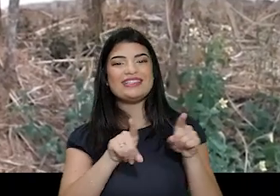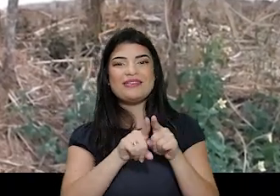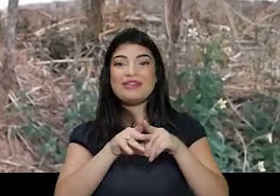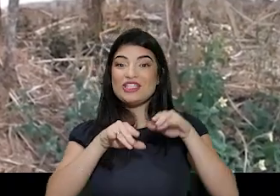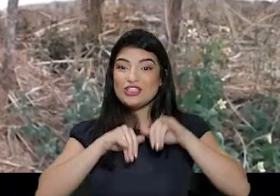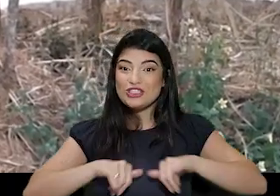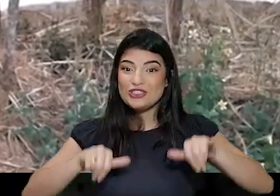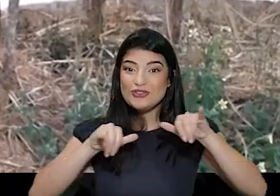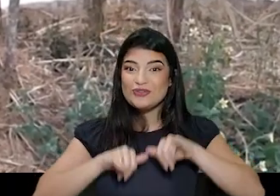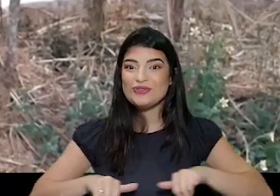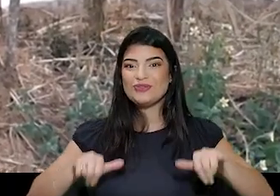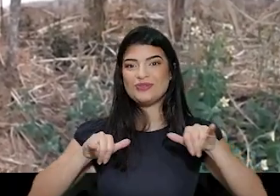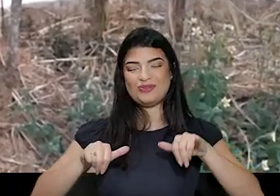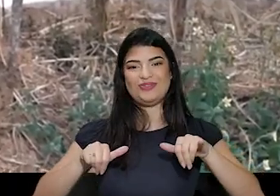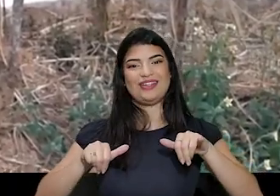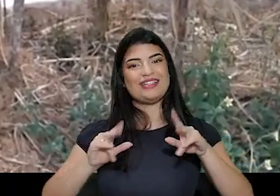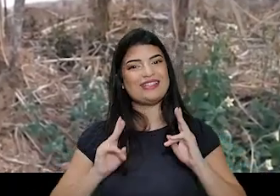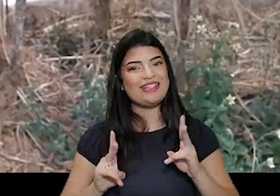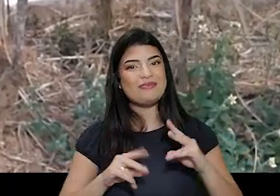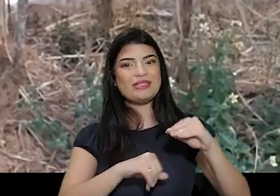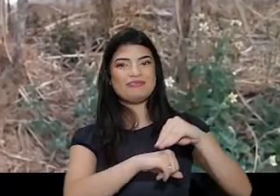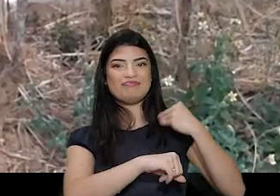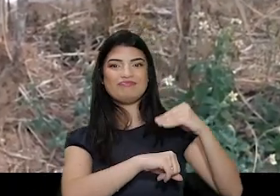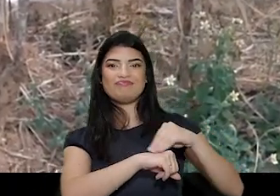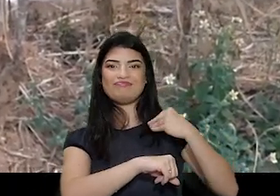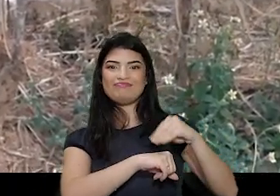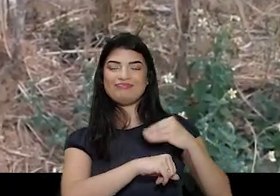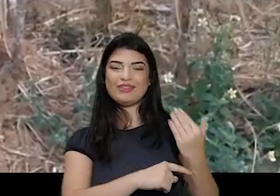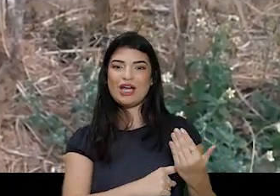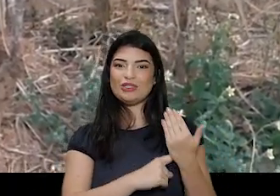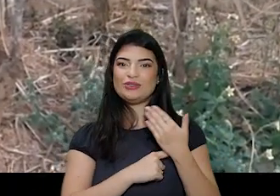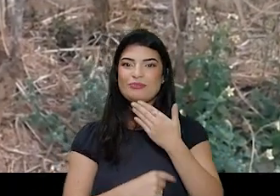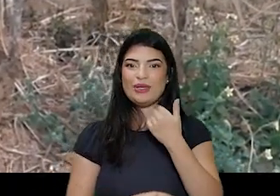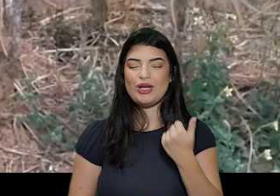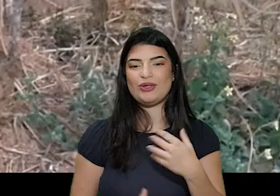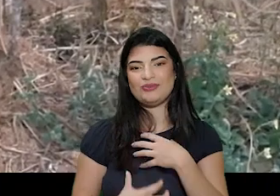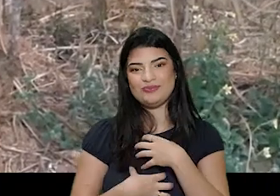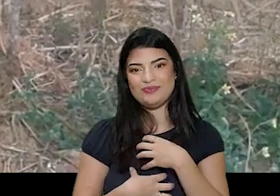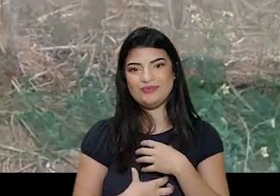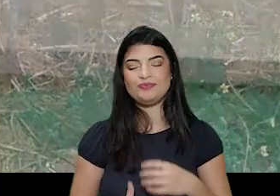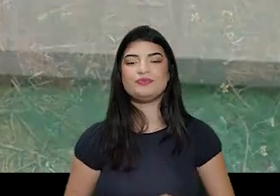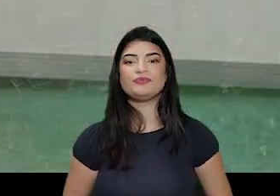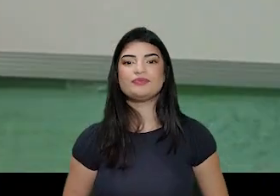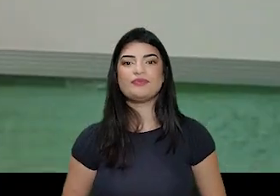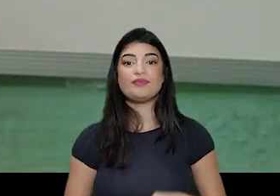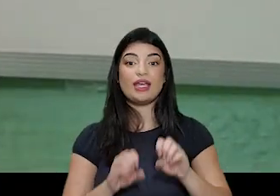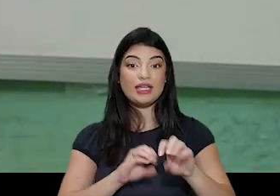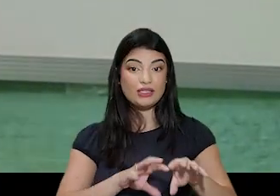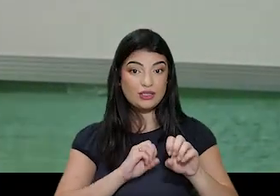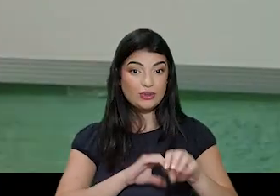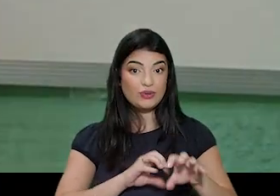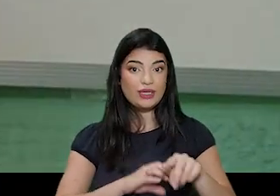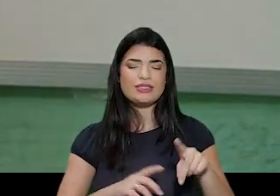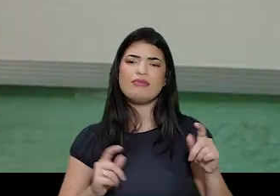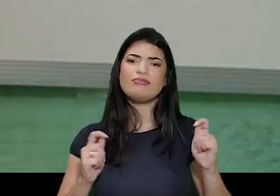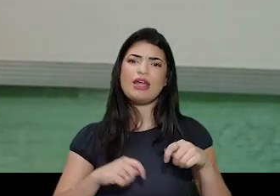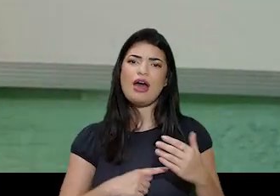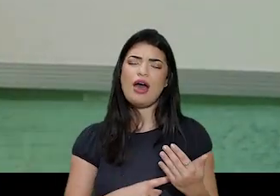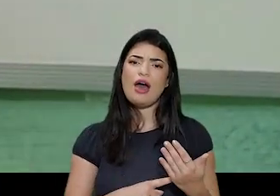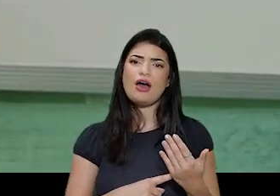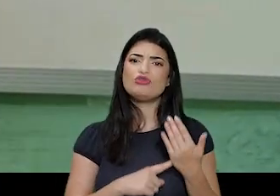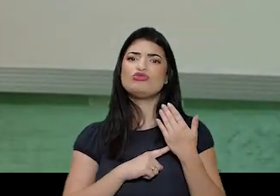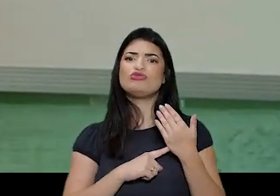empresa, quanto também na divulgação, sempre nos orientando da melhor forma possível. Porque a educação pode